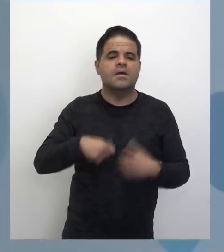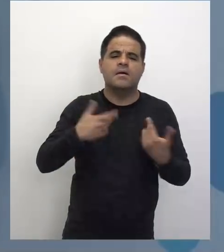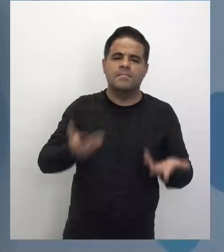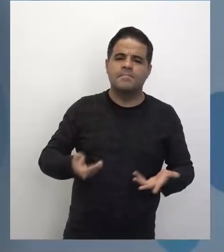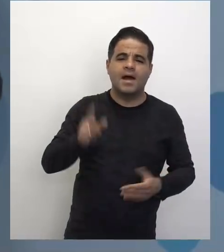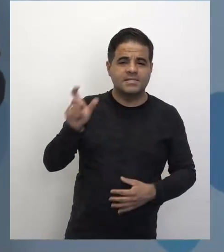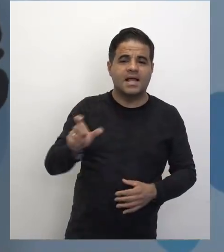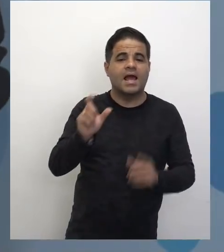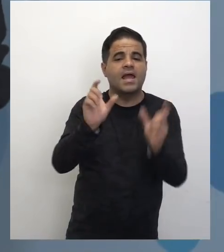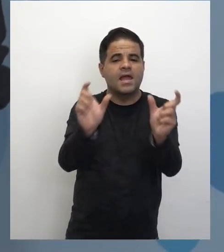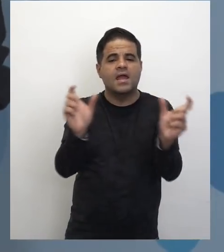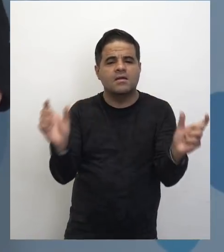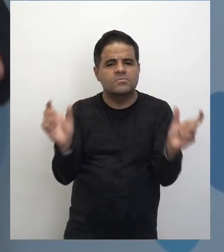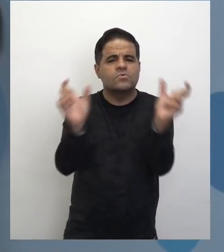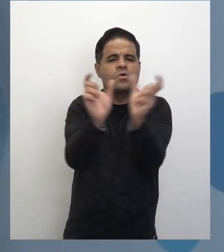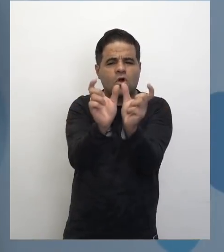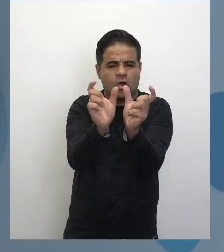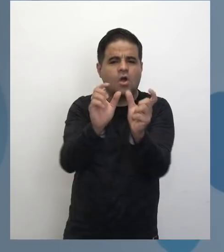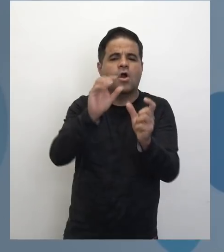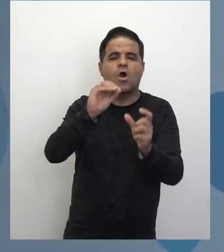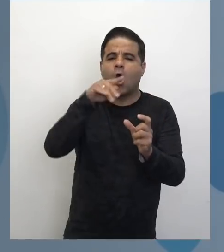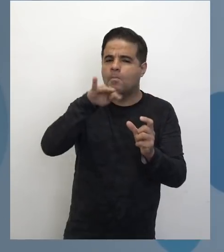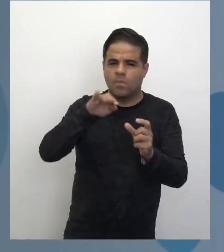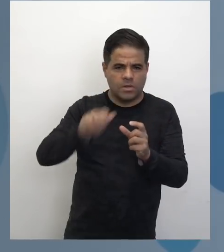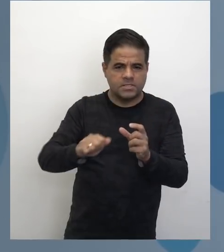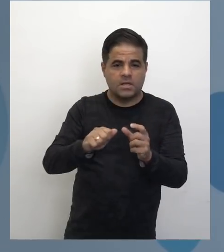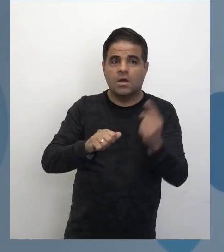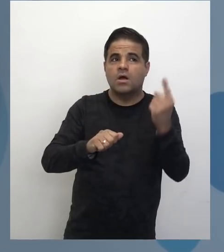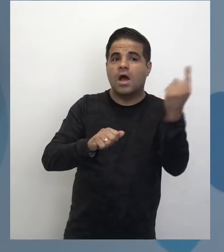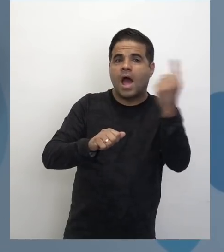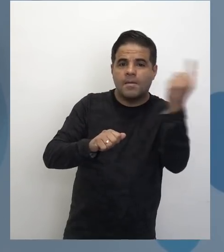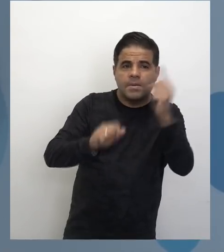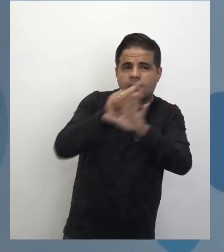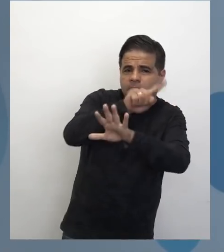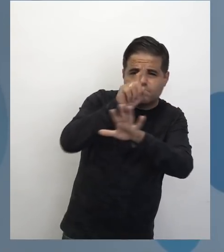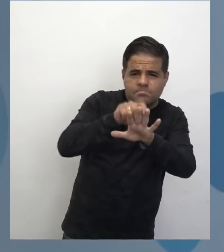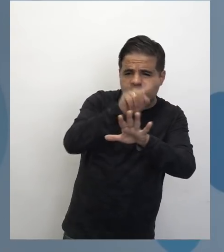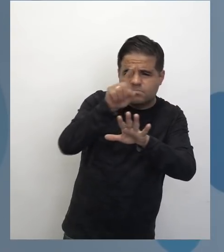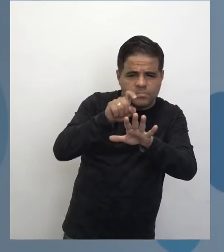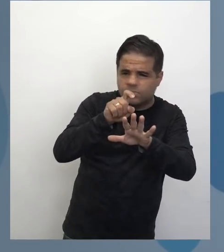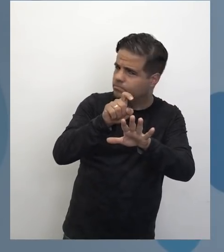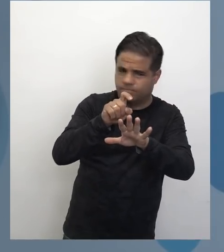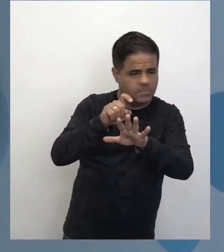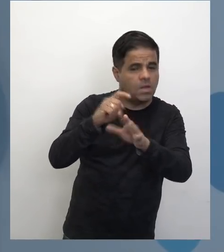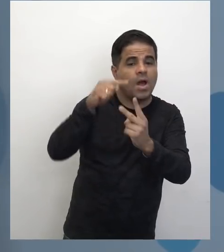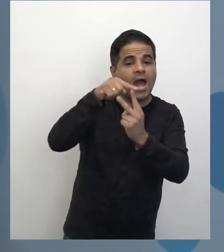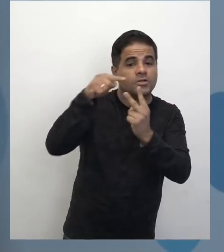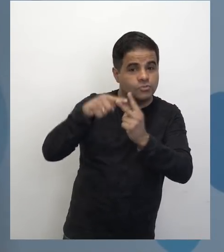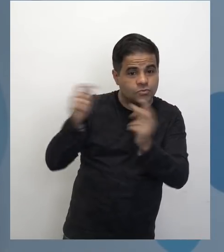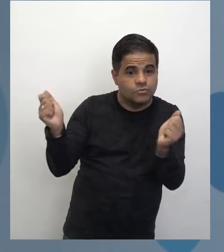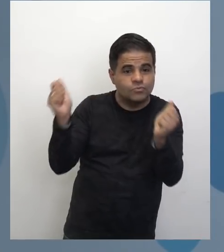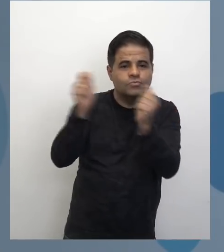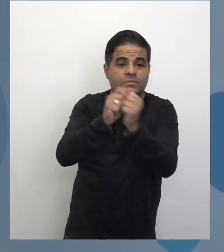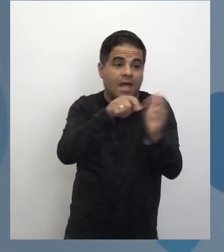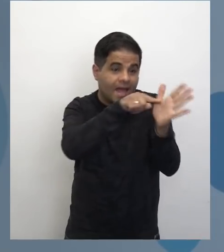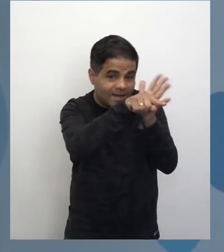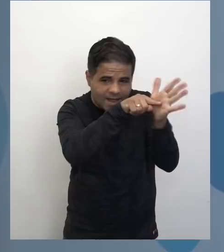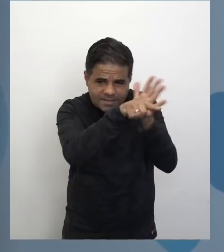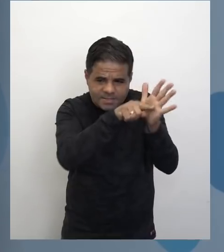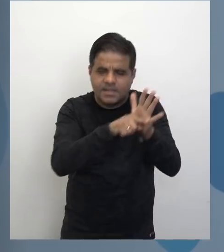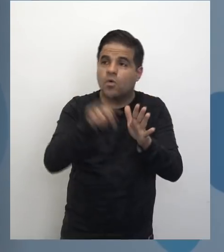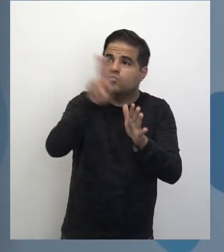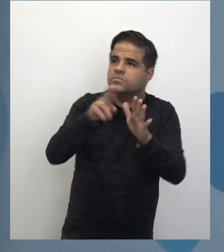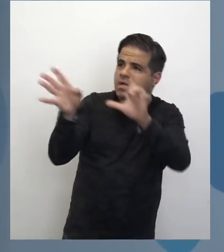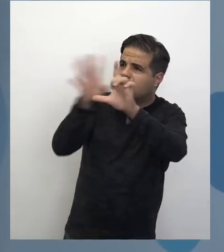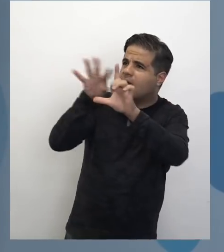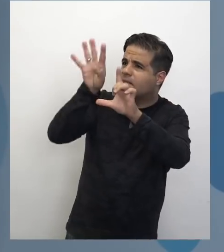ela é composta, não é só a primeira hipótese que eu tenho que validar, eu tenho que validar as duas. Então, eu vou analisar pela